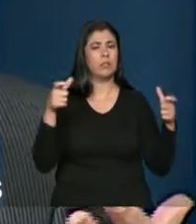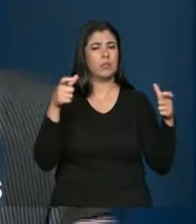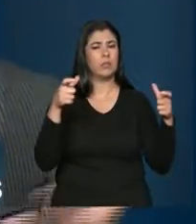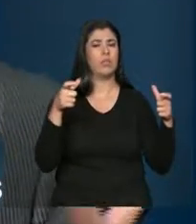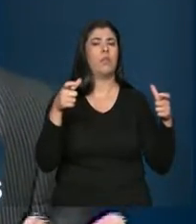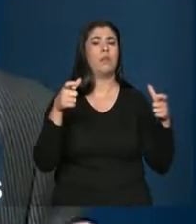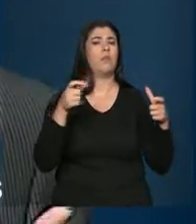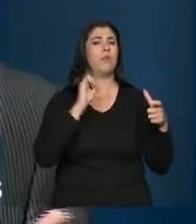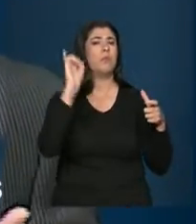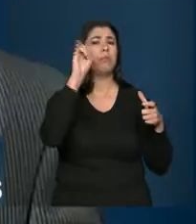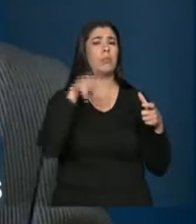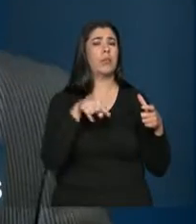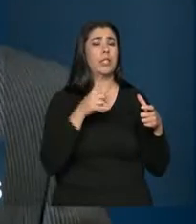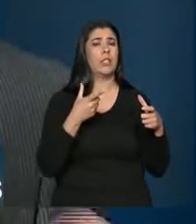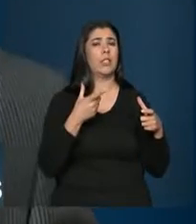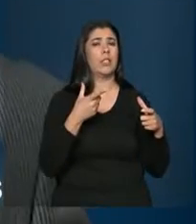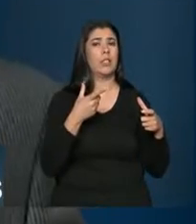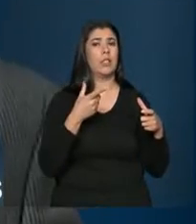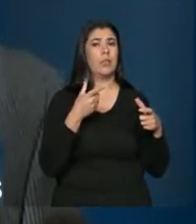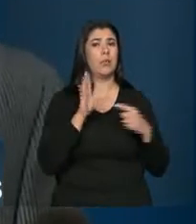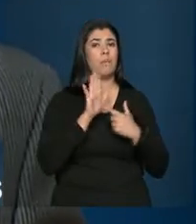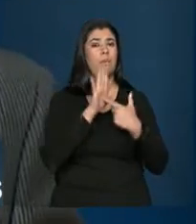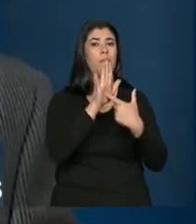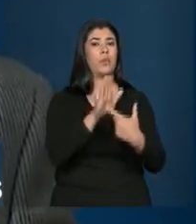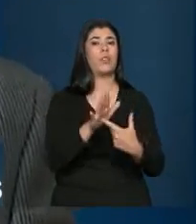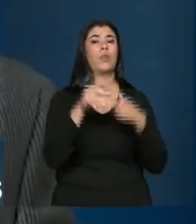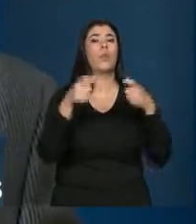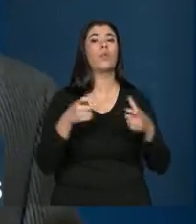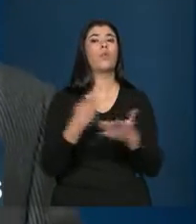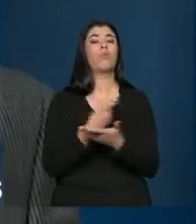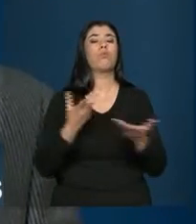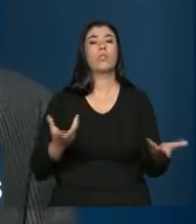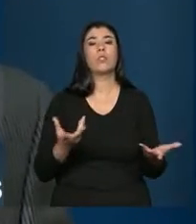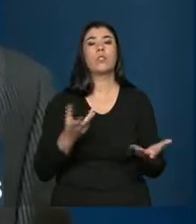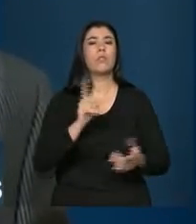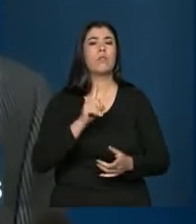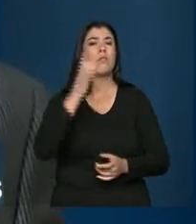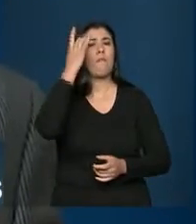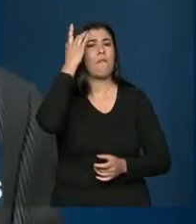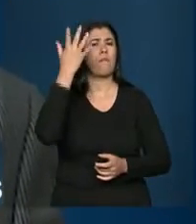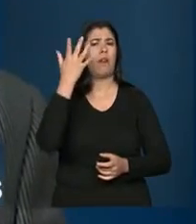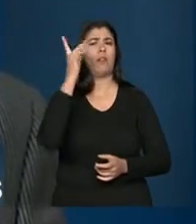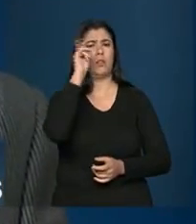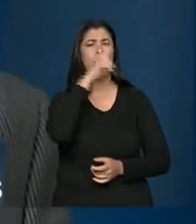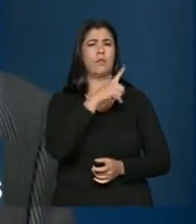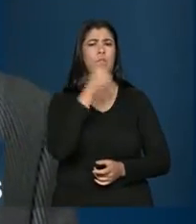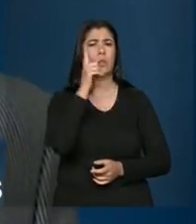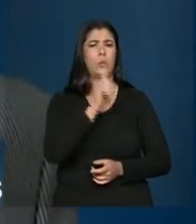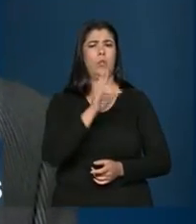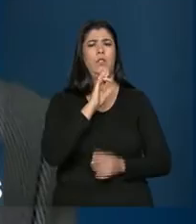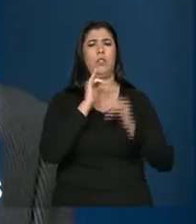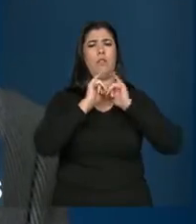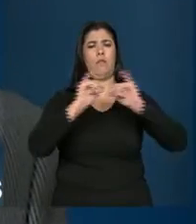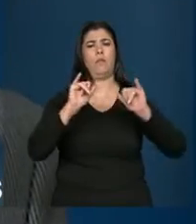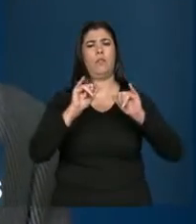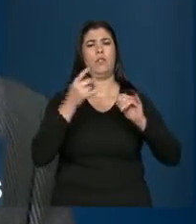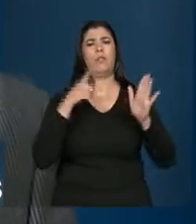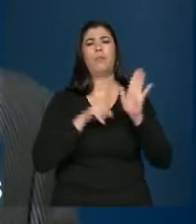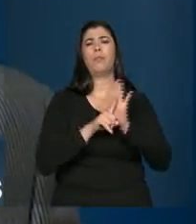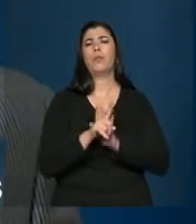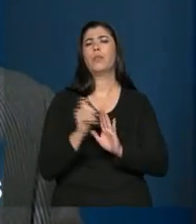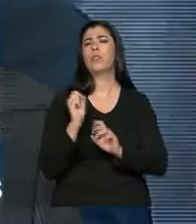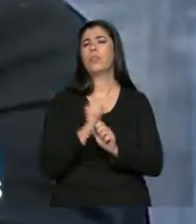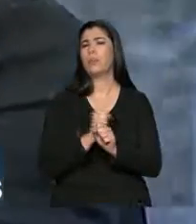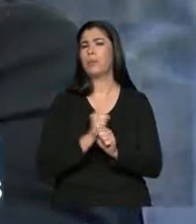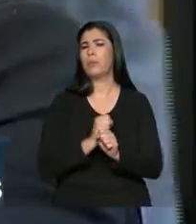ano a outro tão importante, porque os canais para descobrir tampouco são tão fáceis de conseguir. Né? Então, estima-se que por ano